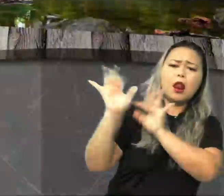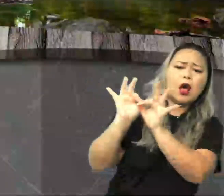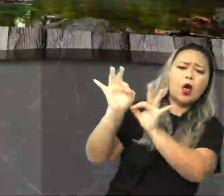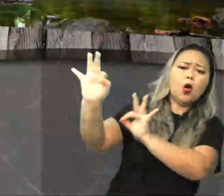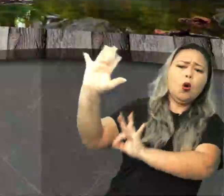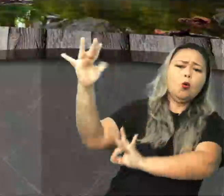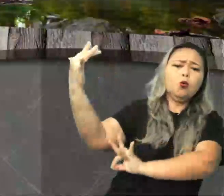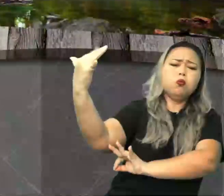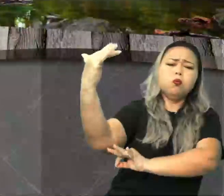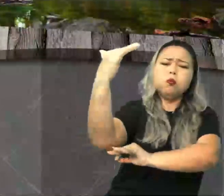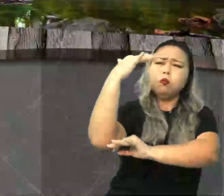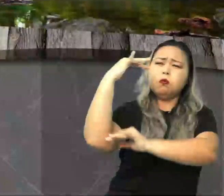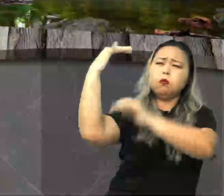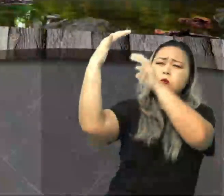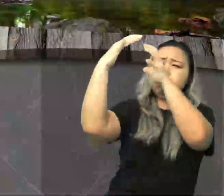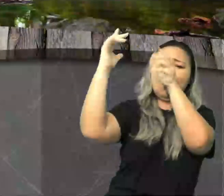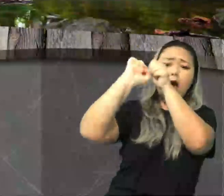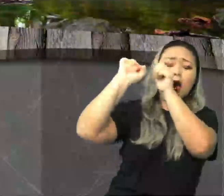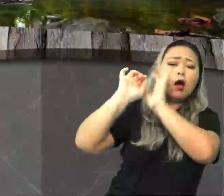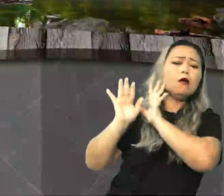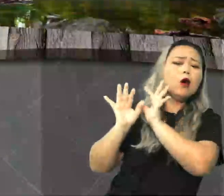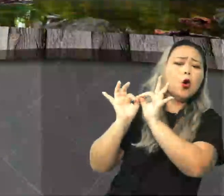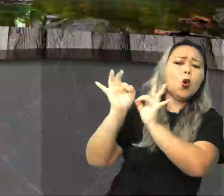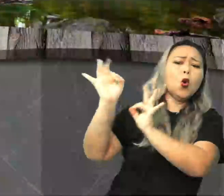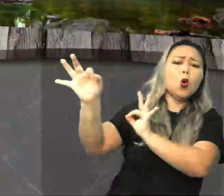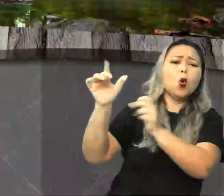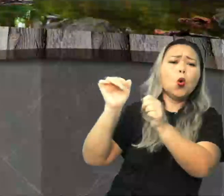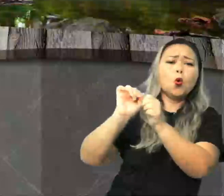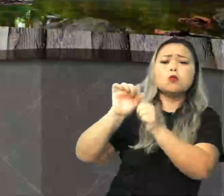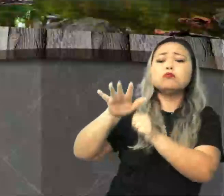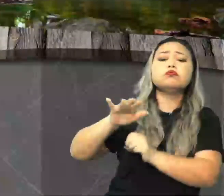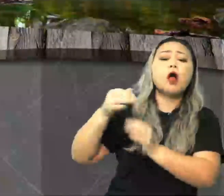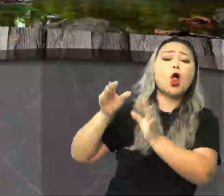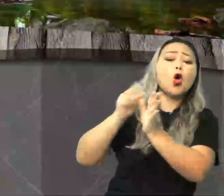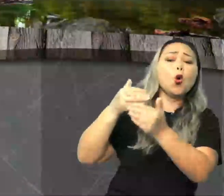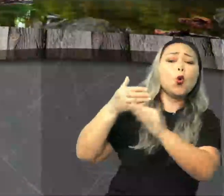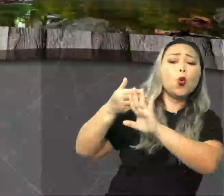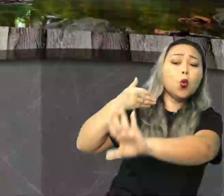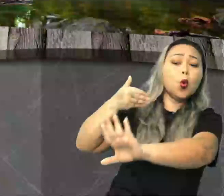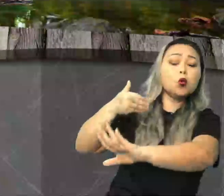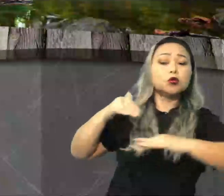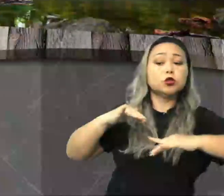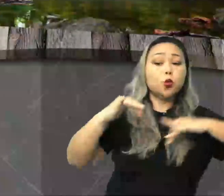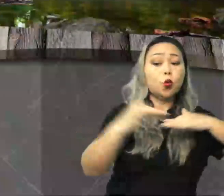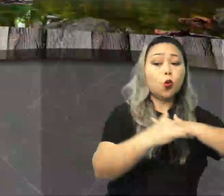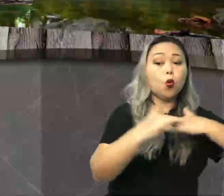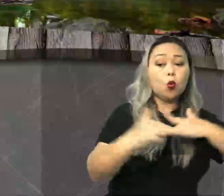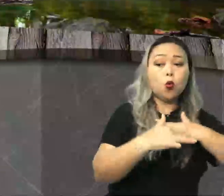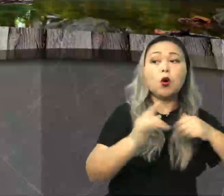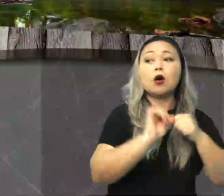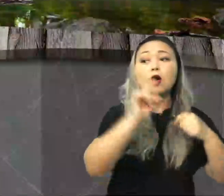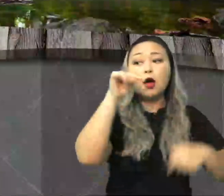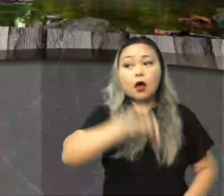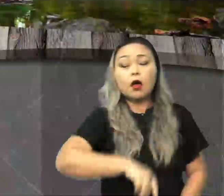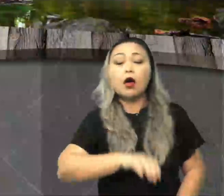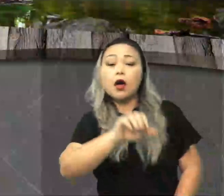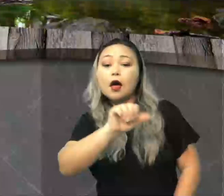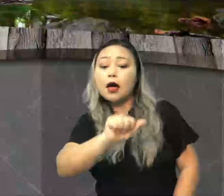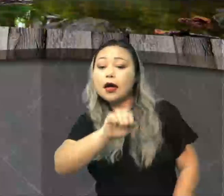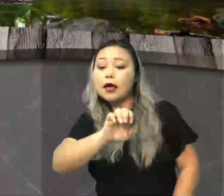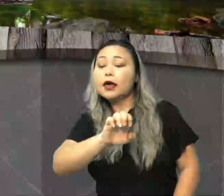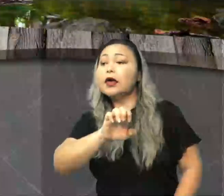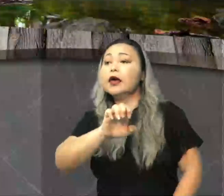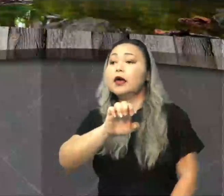uma vegetação, tudo, ou seja, quando você vai para um parque, para uma zona afastada da área urbana, porque o Aedes aegypti está mais